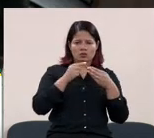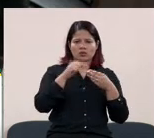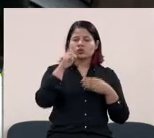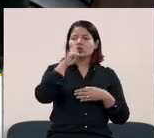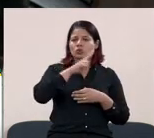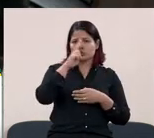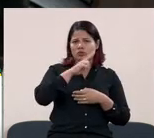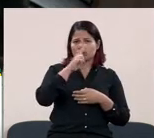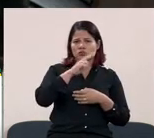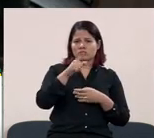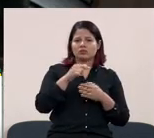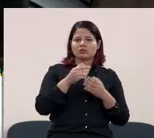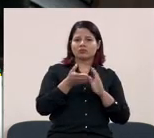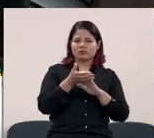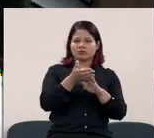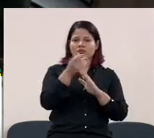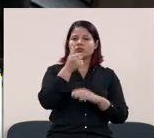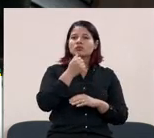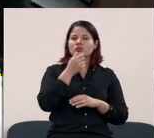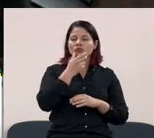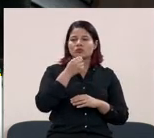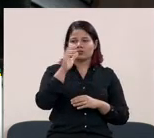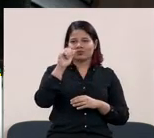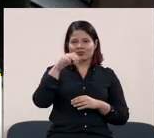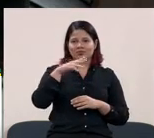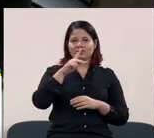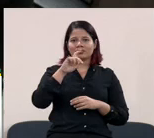aplausos em homenagem ao nosso campeão.